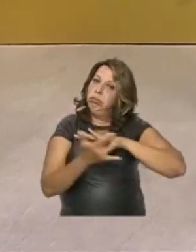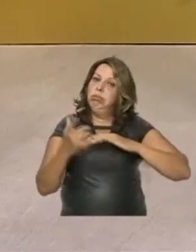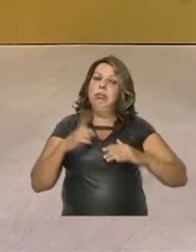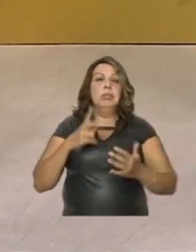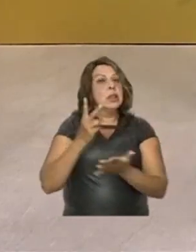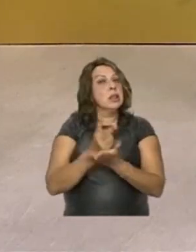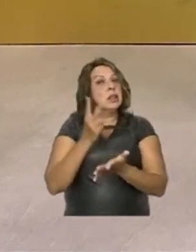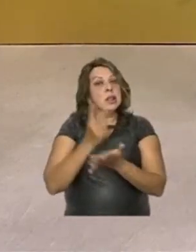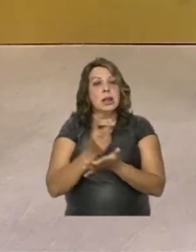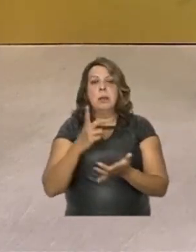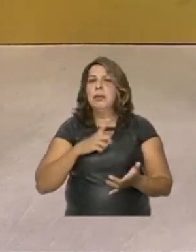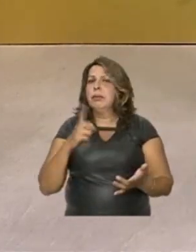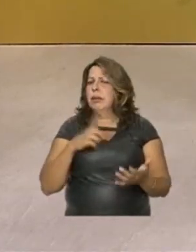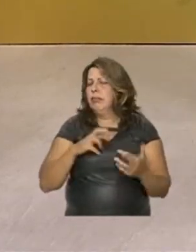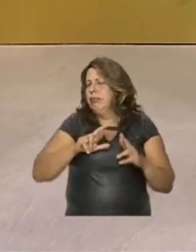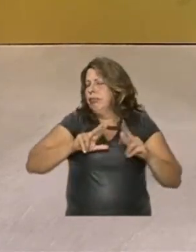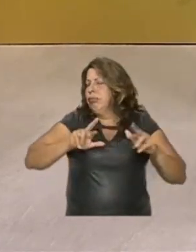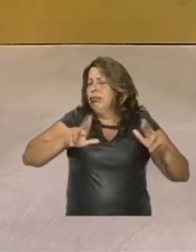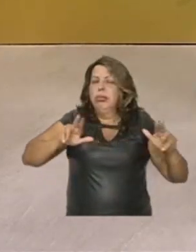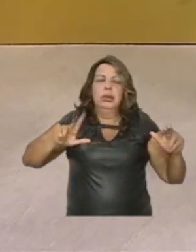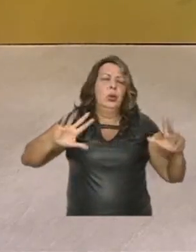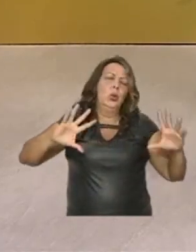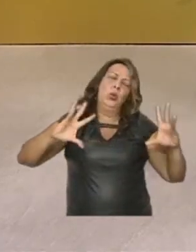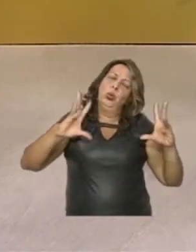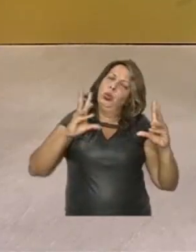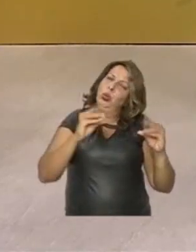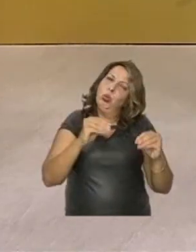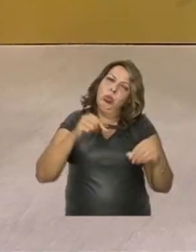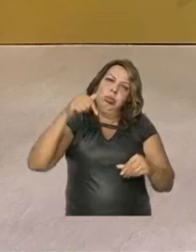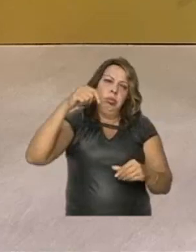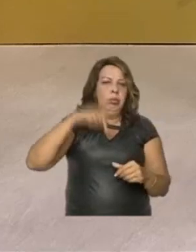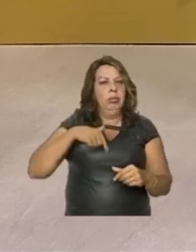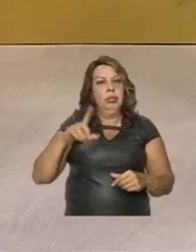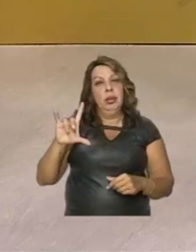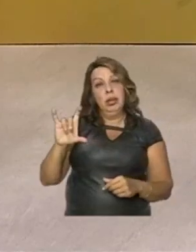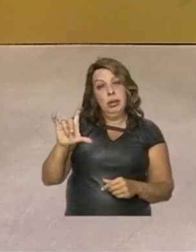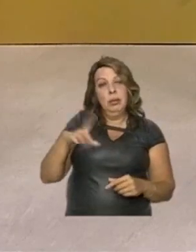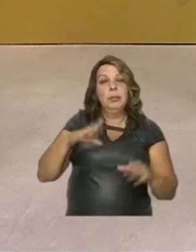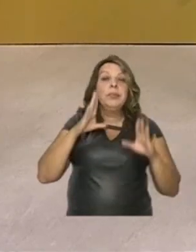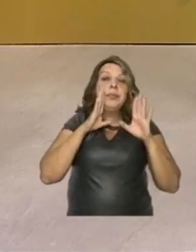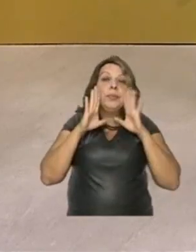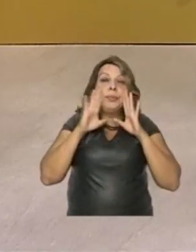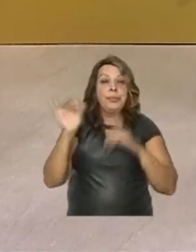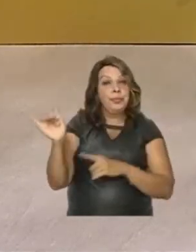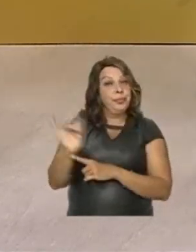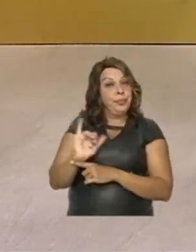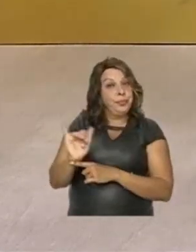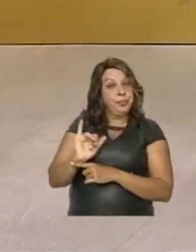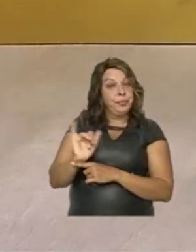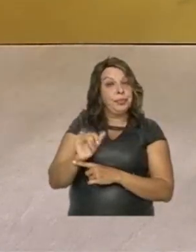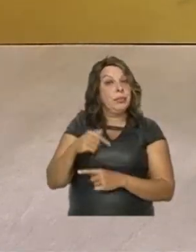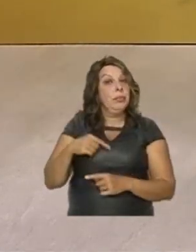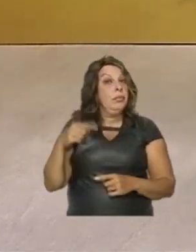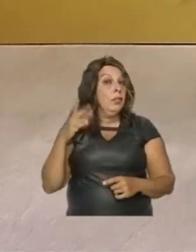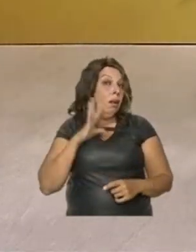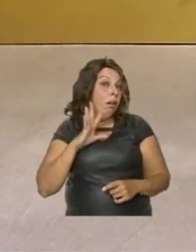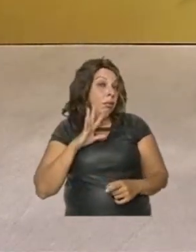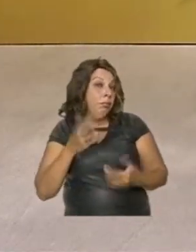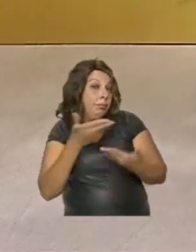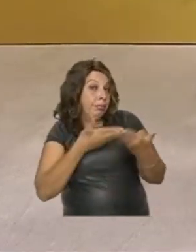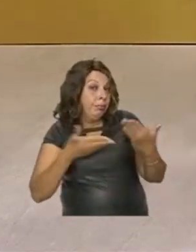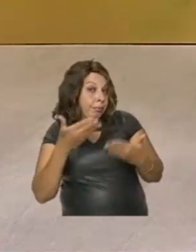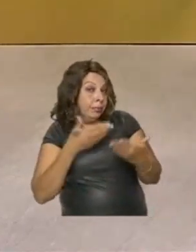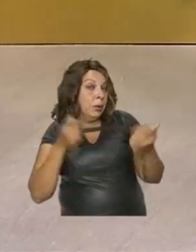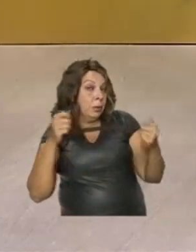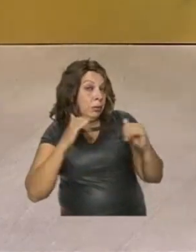sempre tem posts muito bacana sobre tudo que rola aqui no Instagram, no Facebook, no YouTube. Claro que você lá pode interagir, deixar